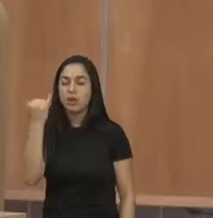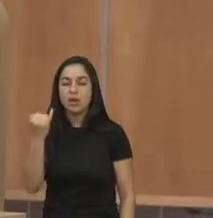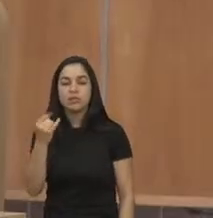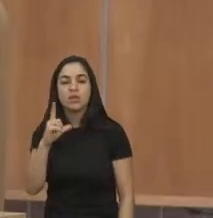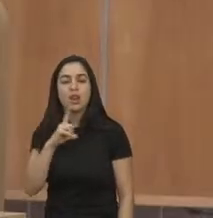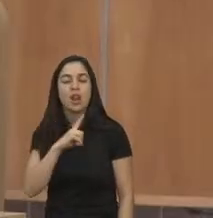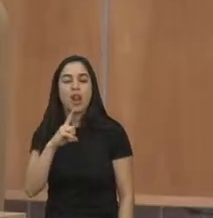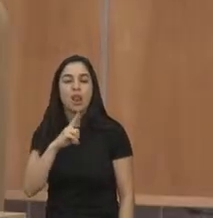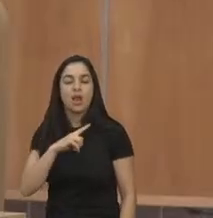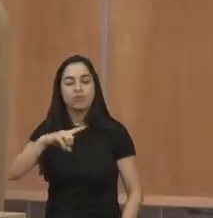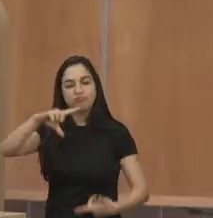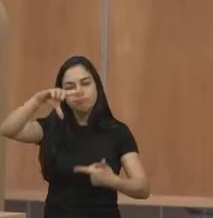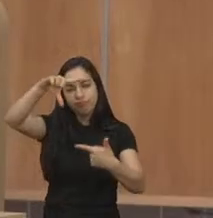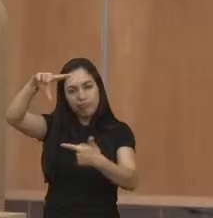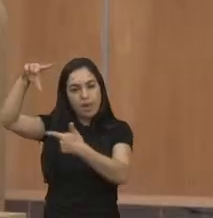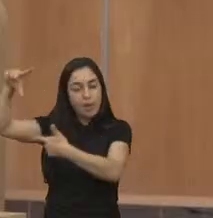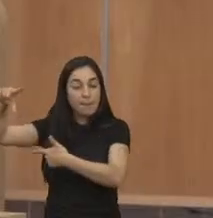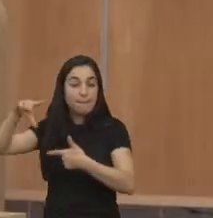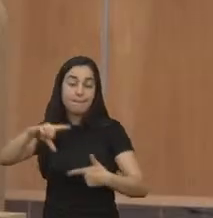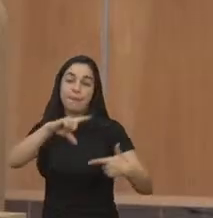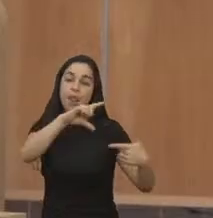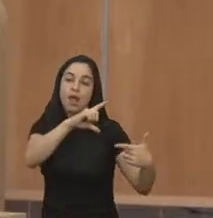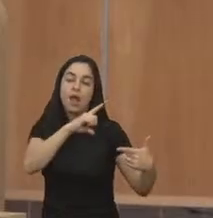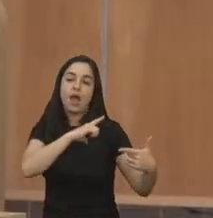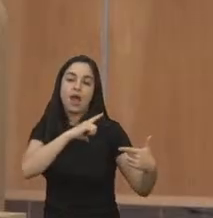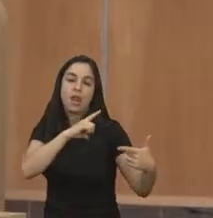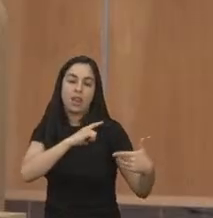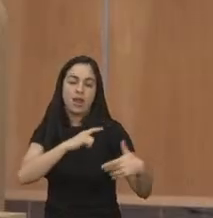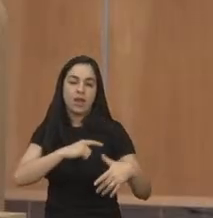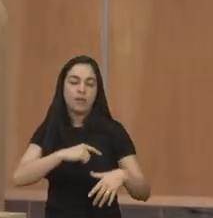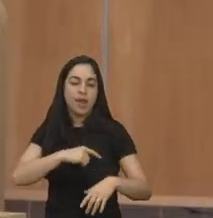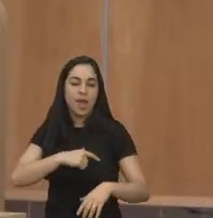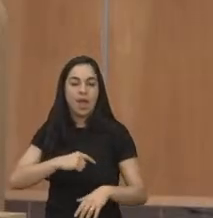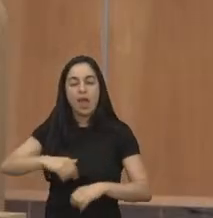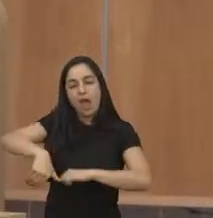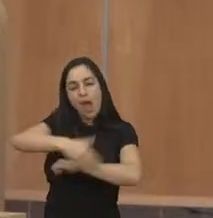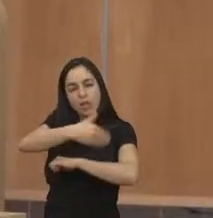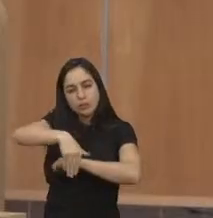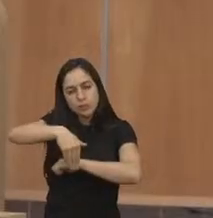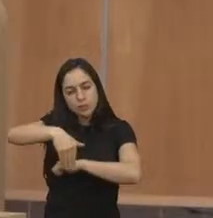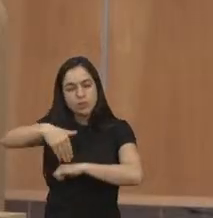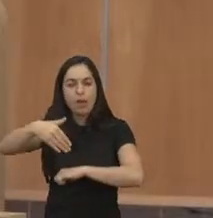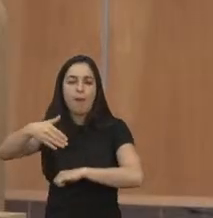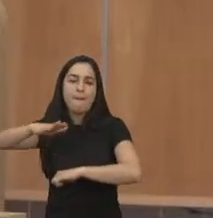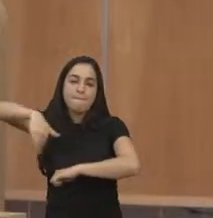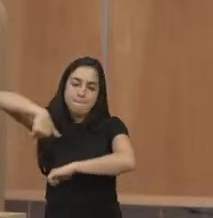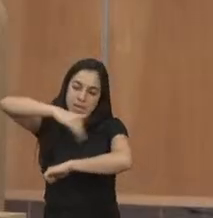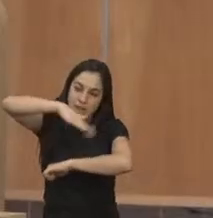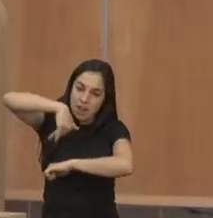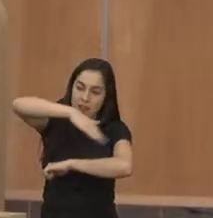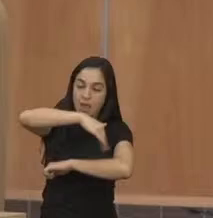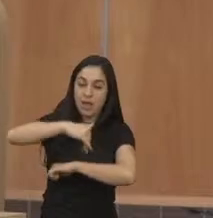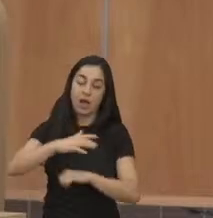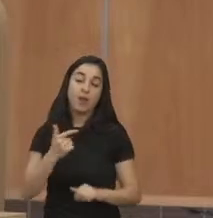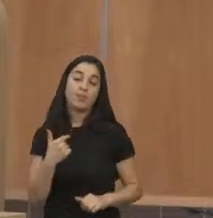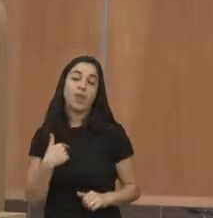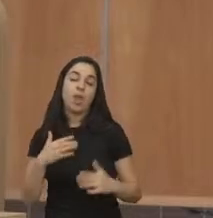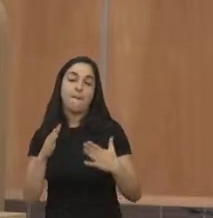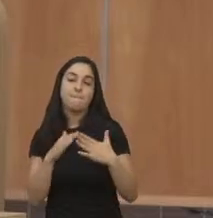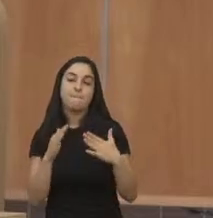principalmente a sinalização de pedestre. Eu moro no Vila Branca e a gente